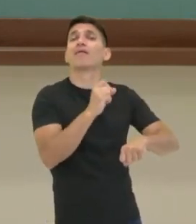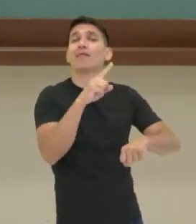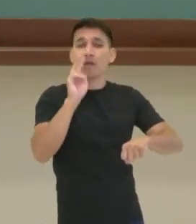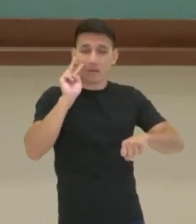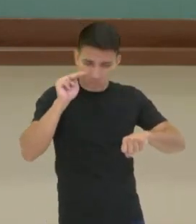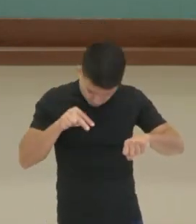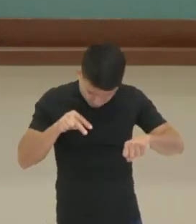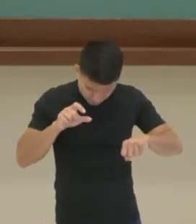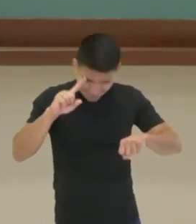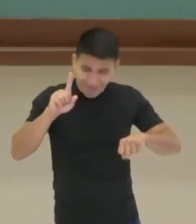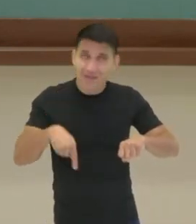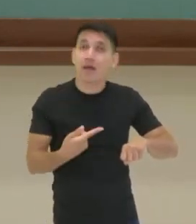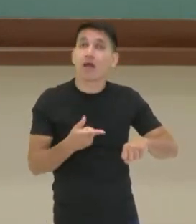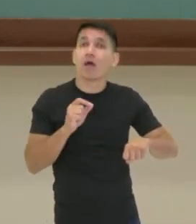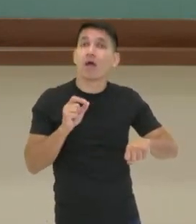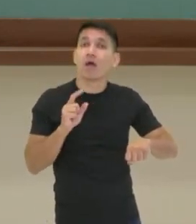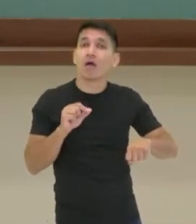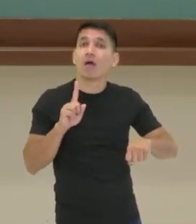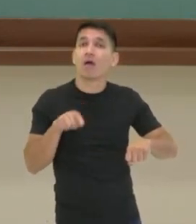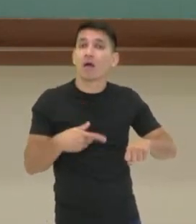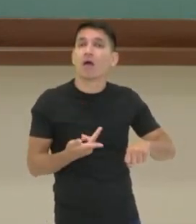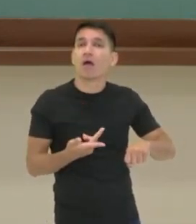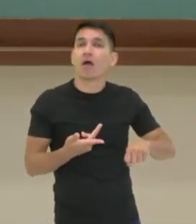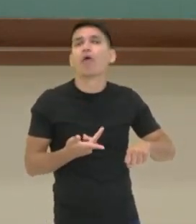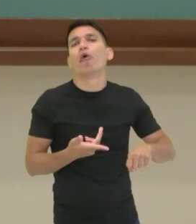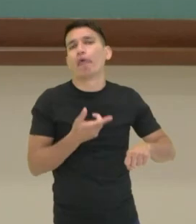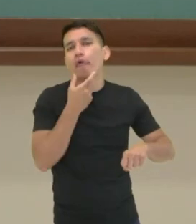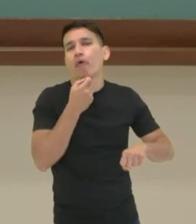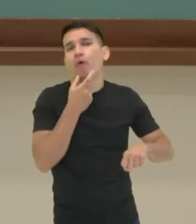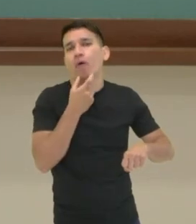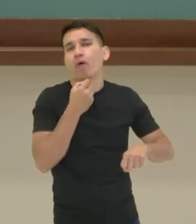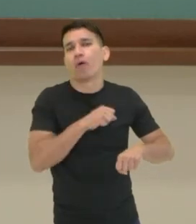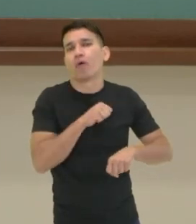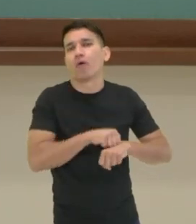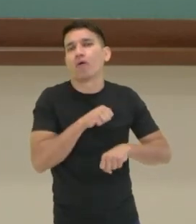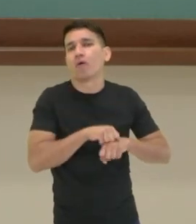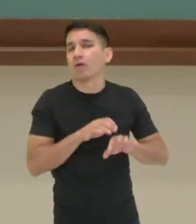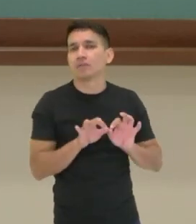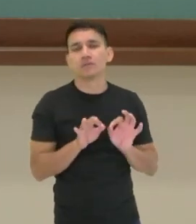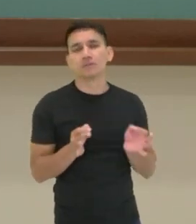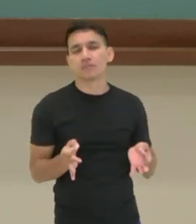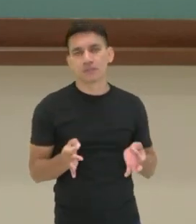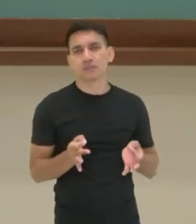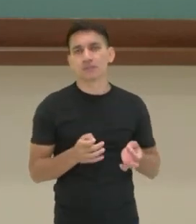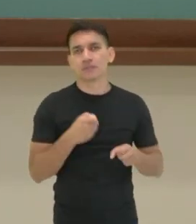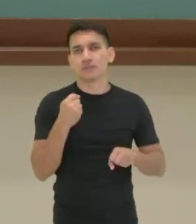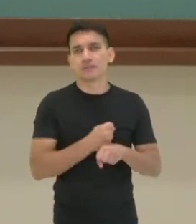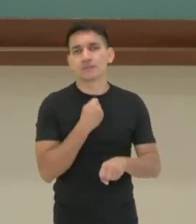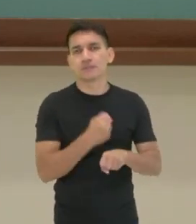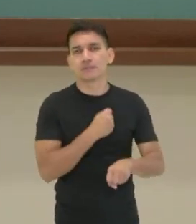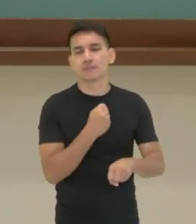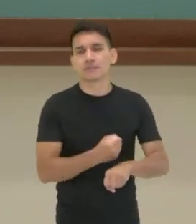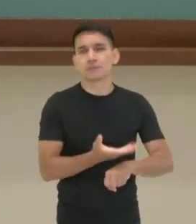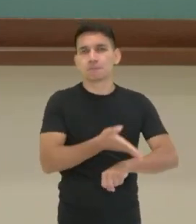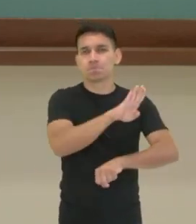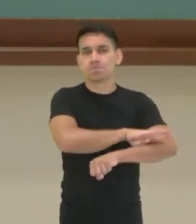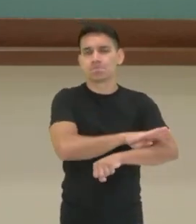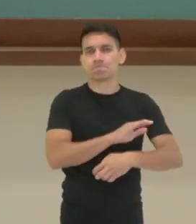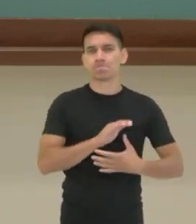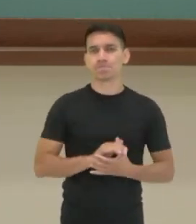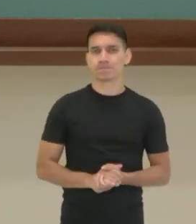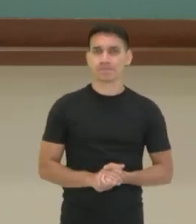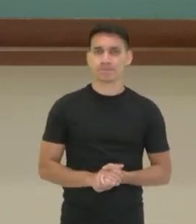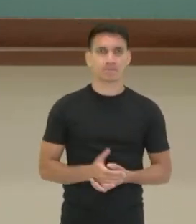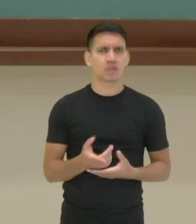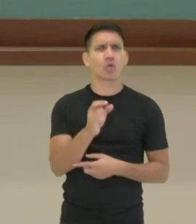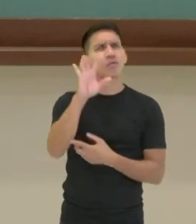nos seus pés, escutando o barulho do cinzel e da marreta, estava lá. Um simples e humilde quebrador de pedras.